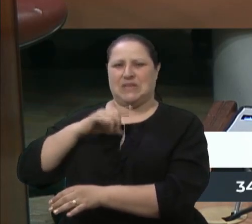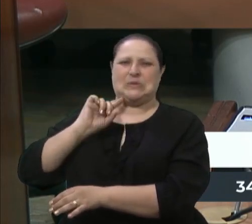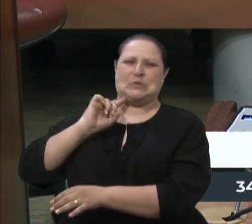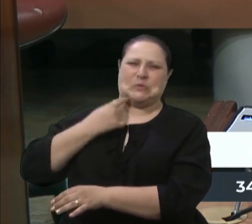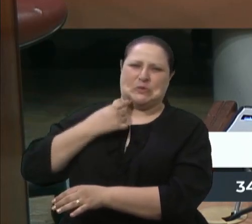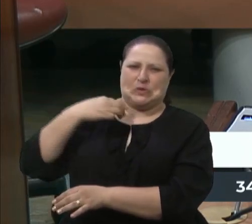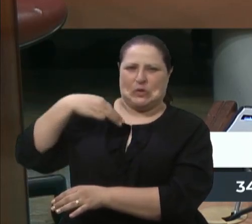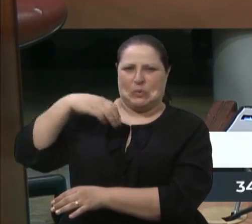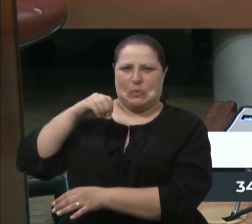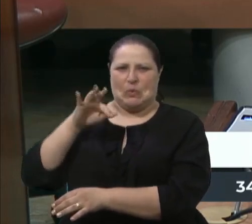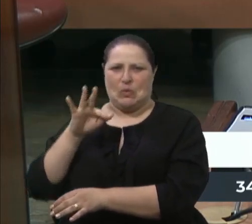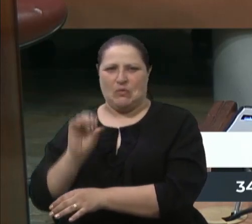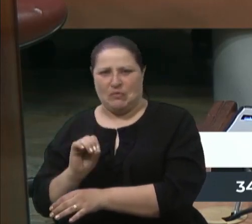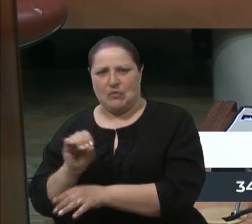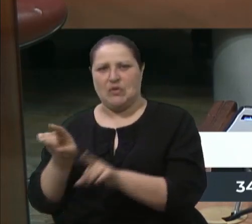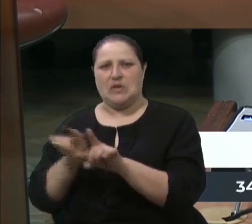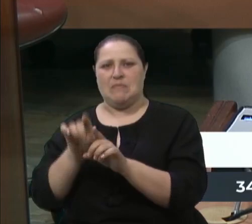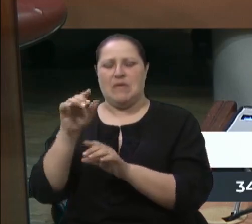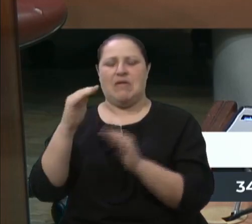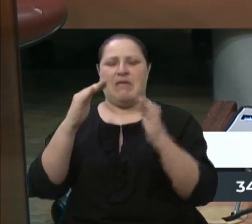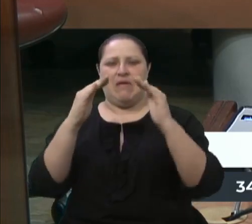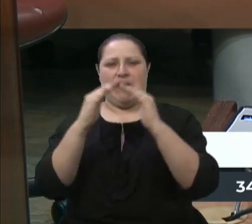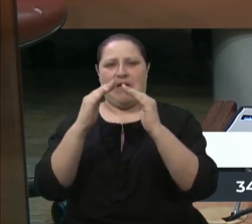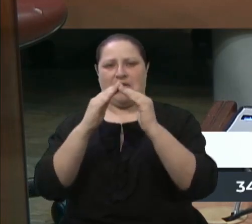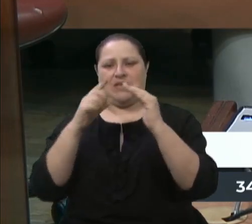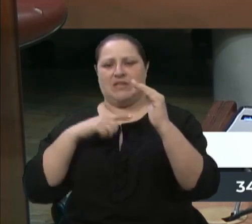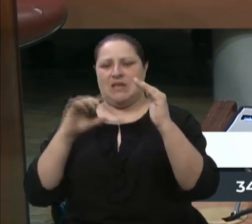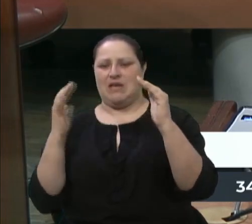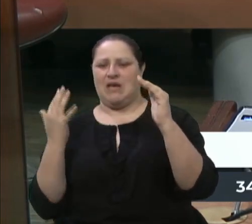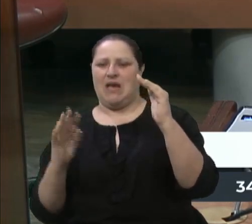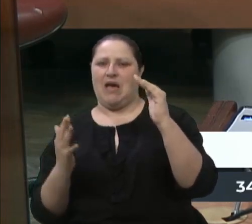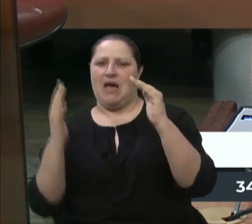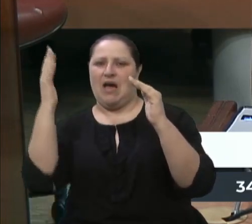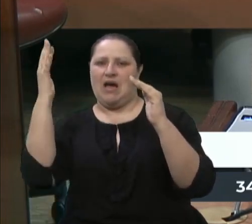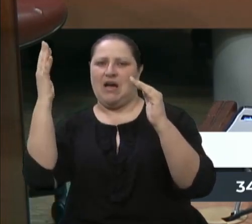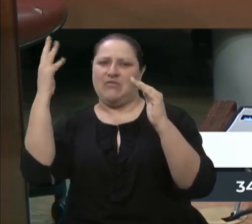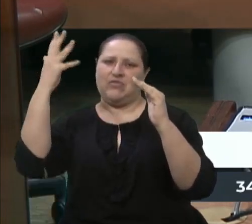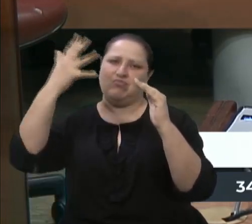árvores que já estão com galhos em cima do telhado,